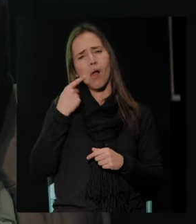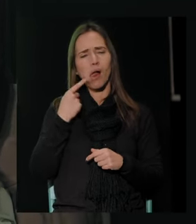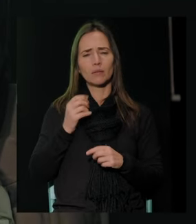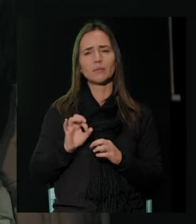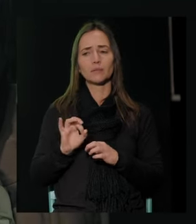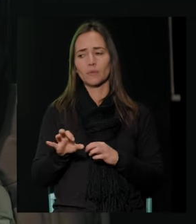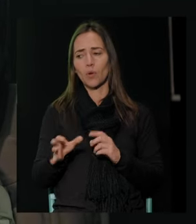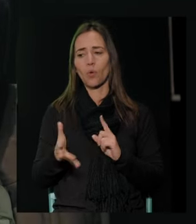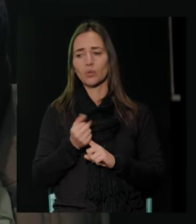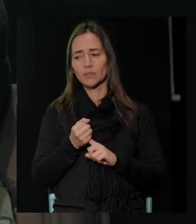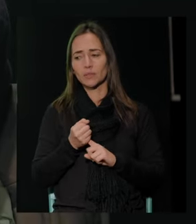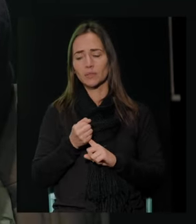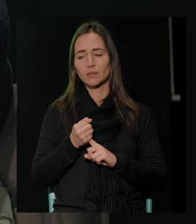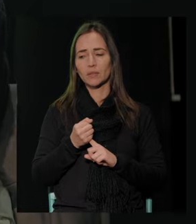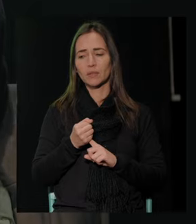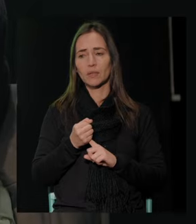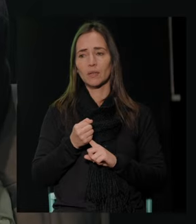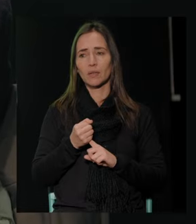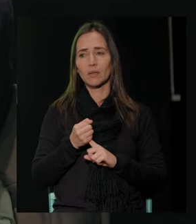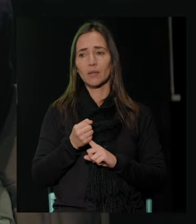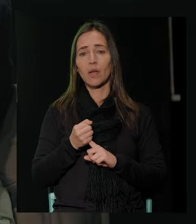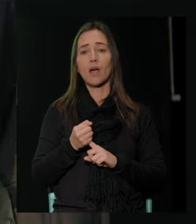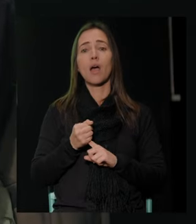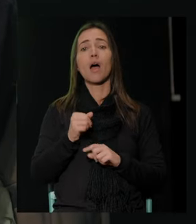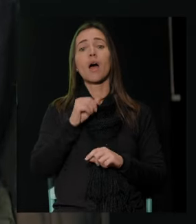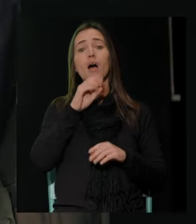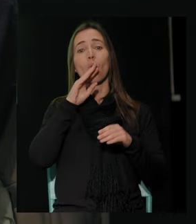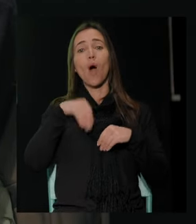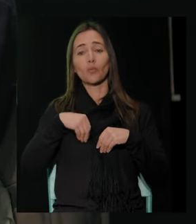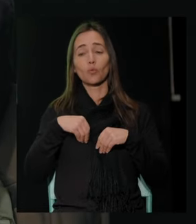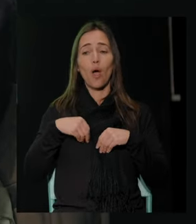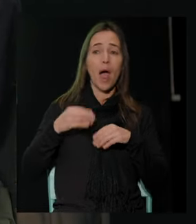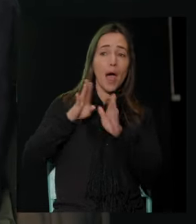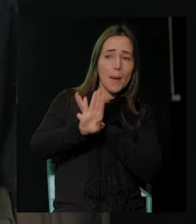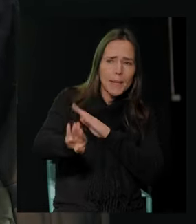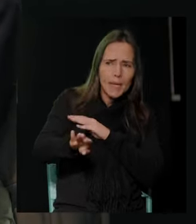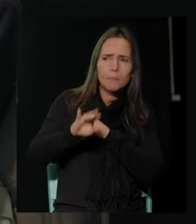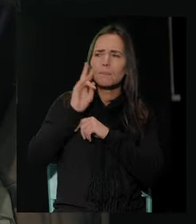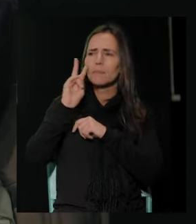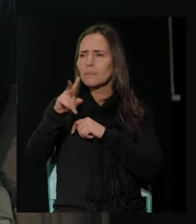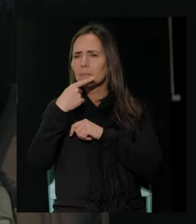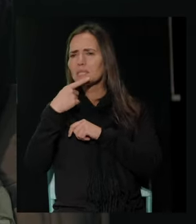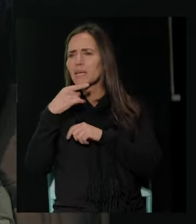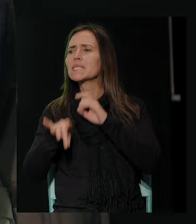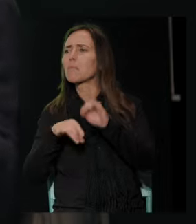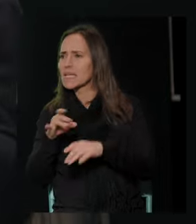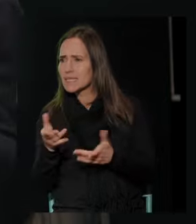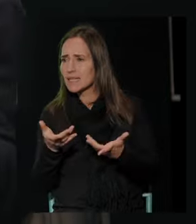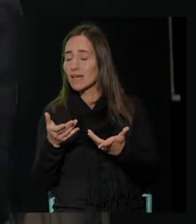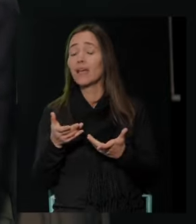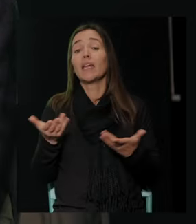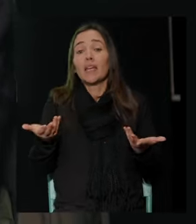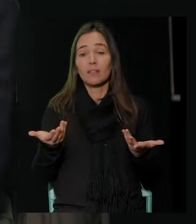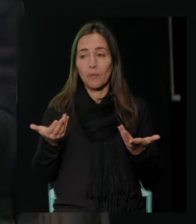coisa, consegui abrir a porta do quarto e tentar perceber o que é que se passava ali dentro daquele quarto, não é? E